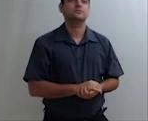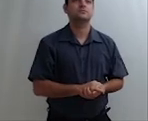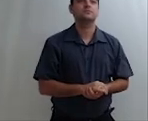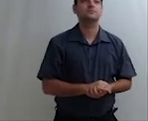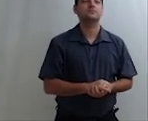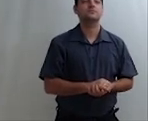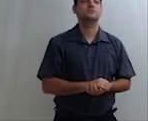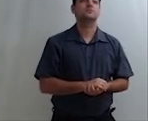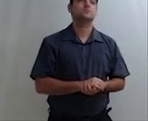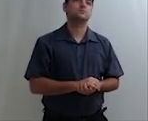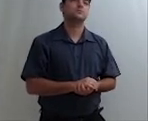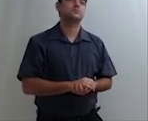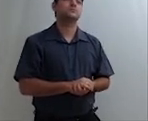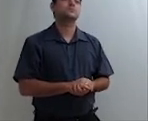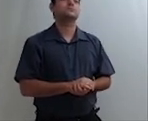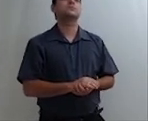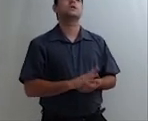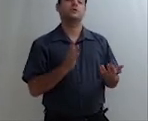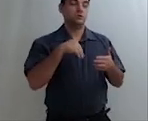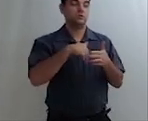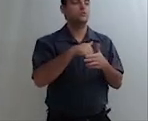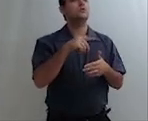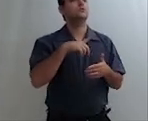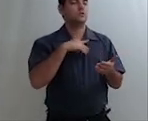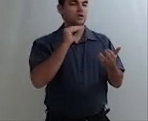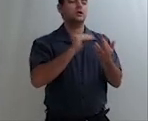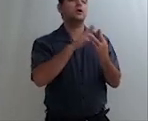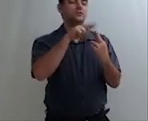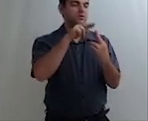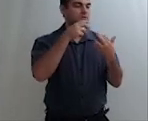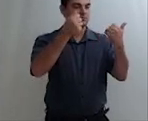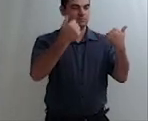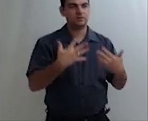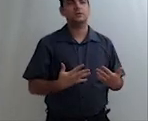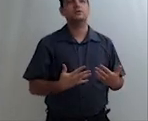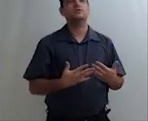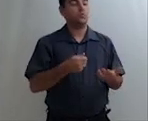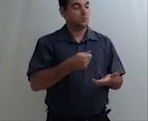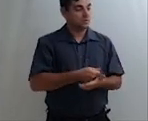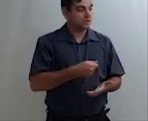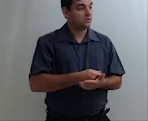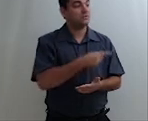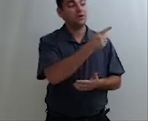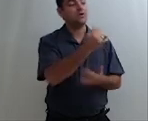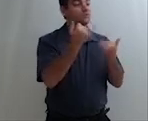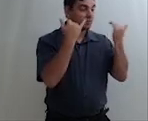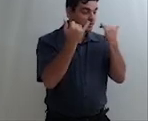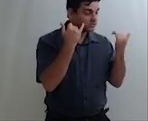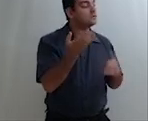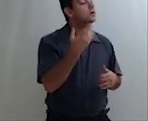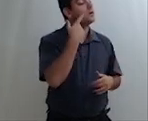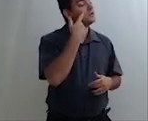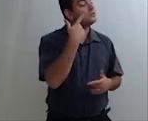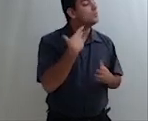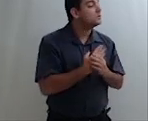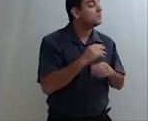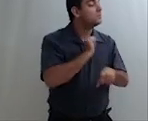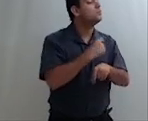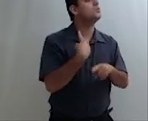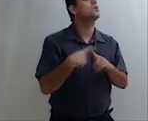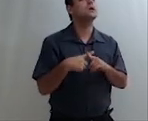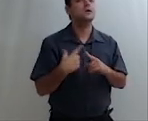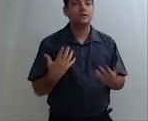falado aqui pelo meu voto eu faço referência pedi informações e falei fiz